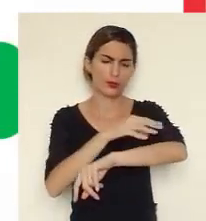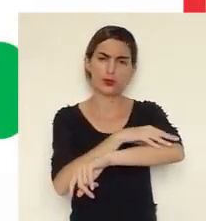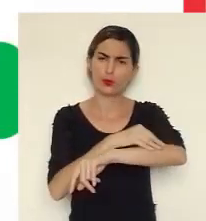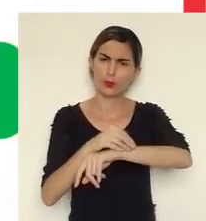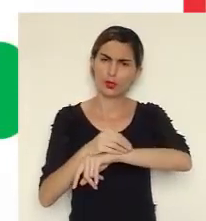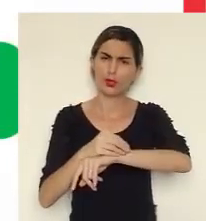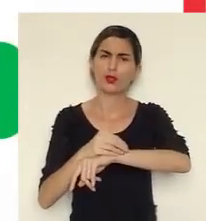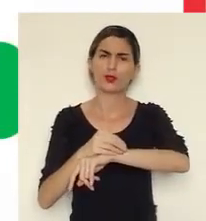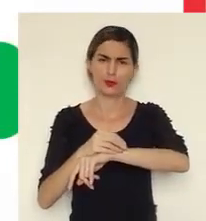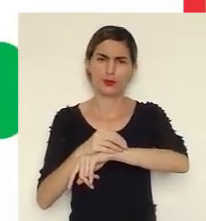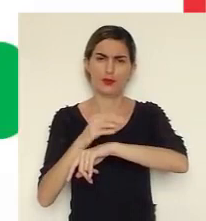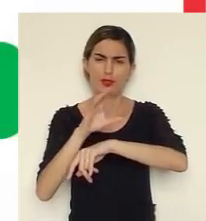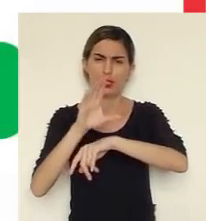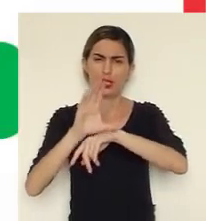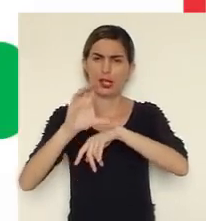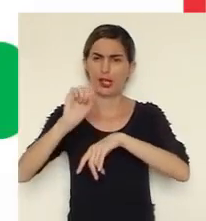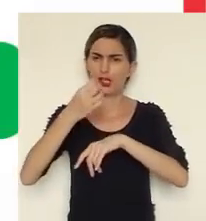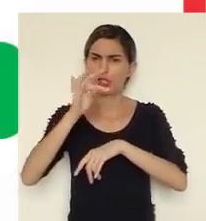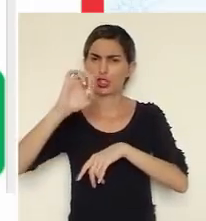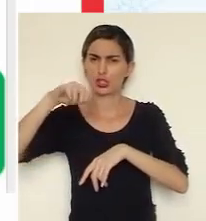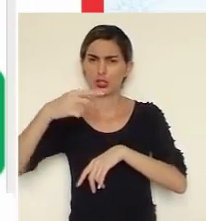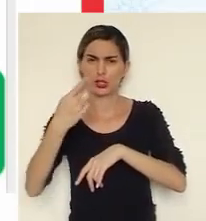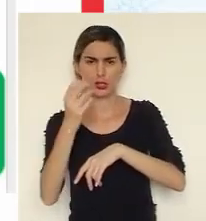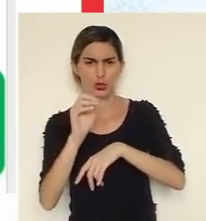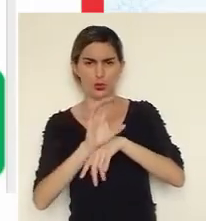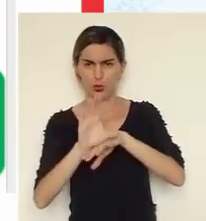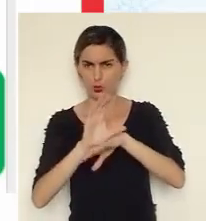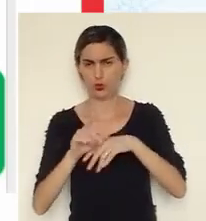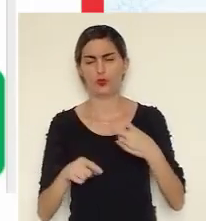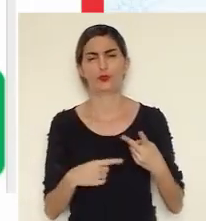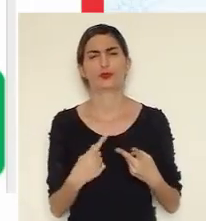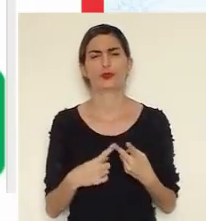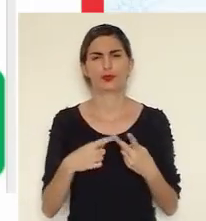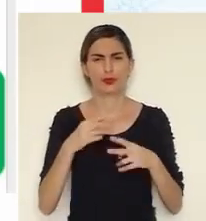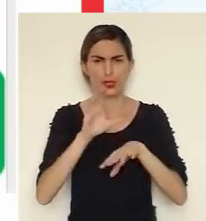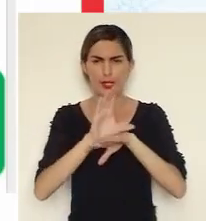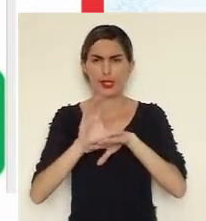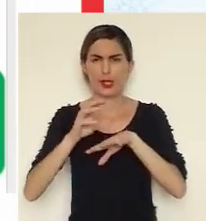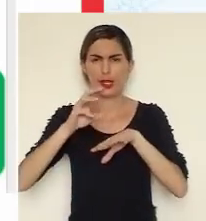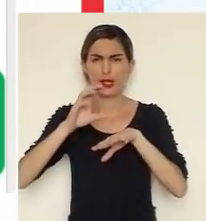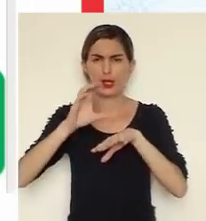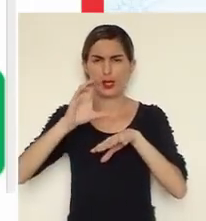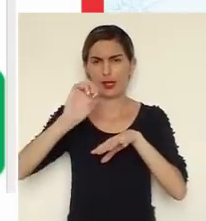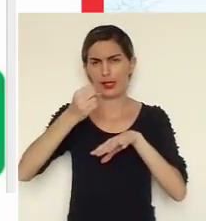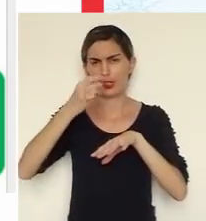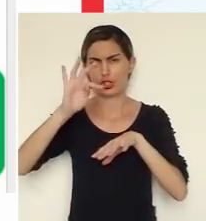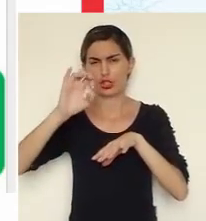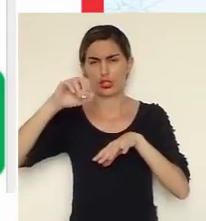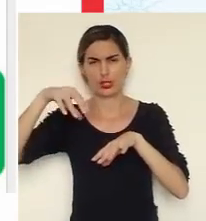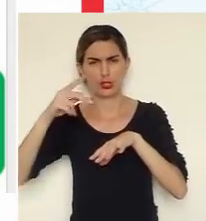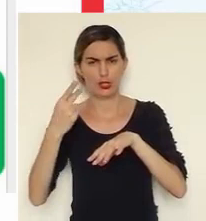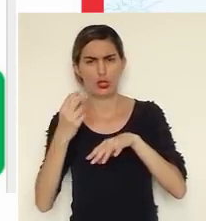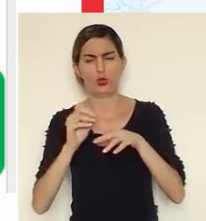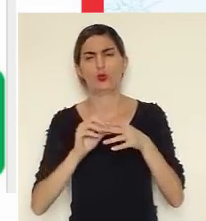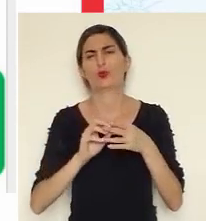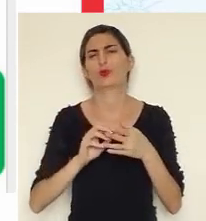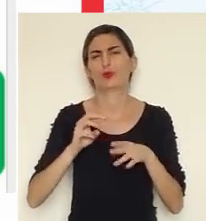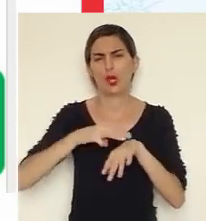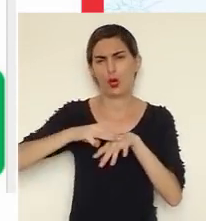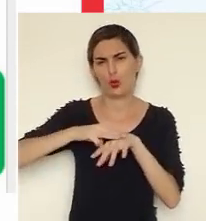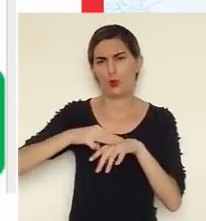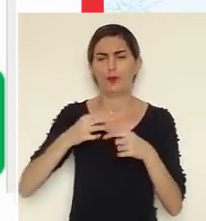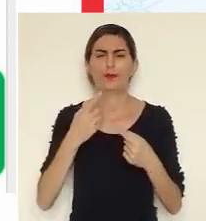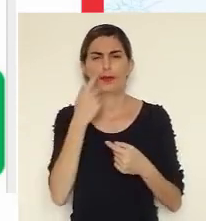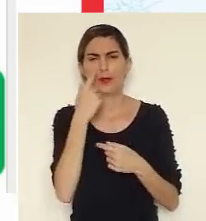do pelo, no caso, para o pelo castanho. Pela imagem que vocês podem observar, nos ratos, a cor do pelo pode